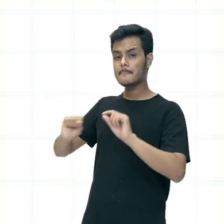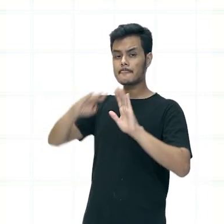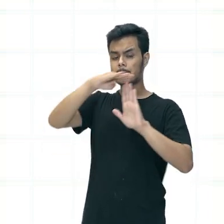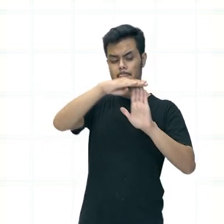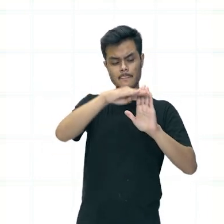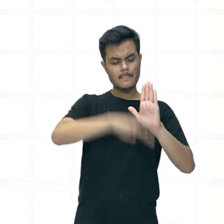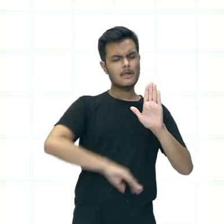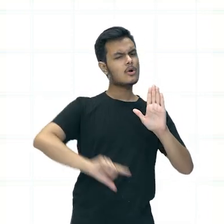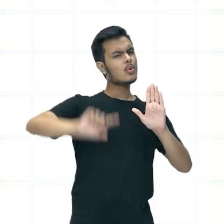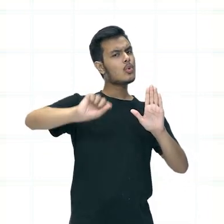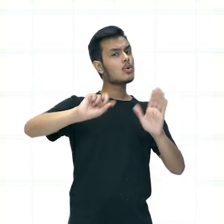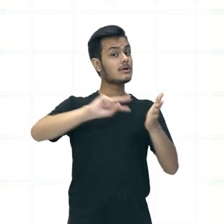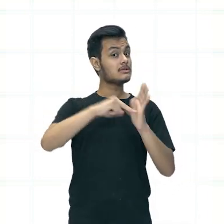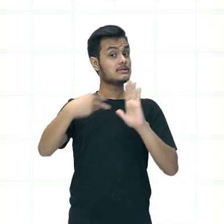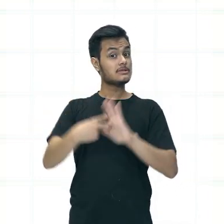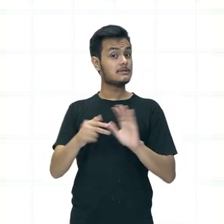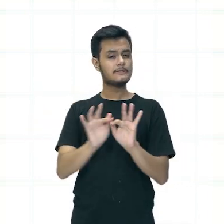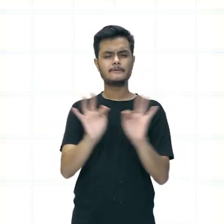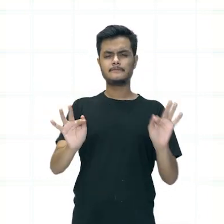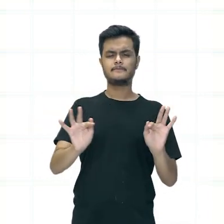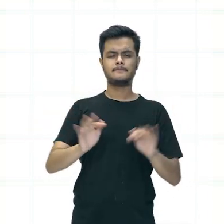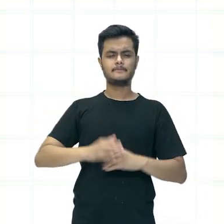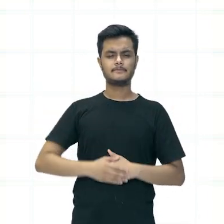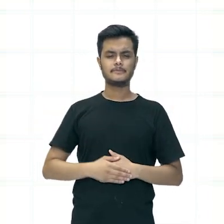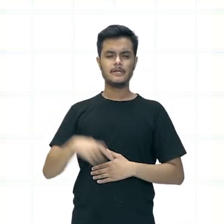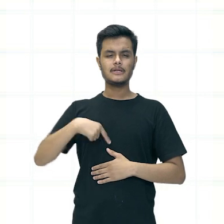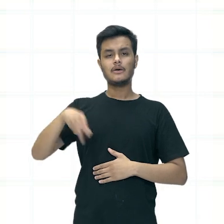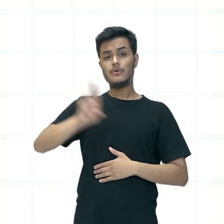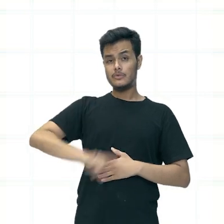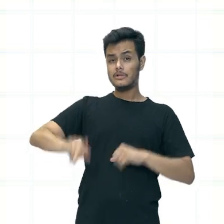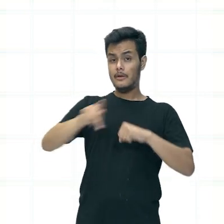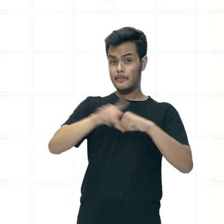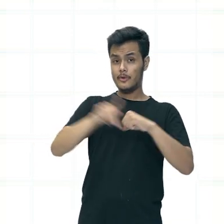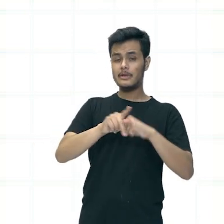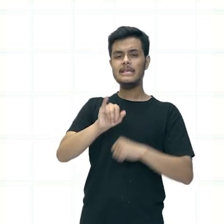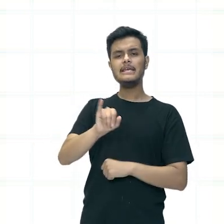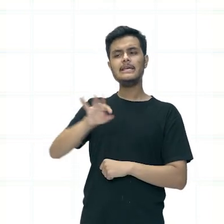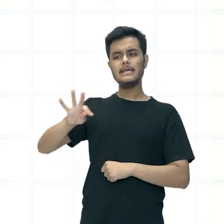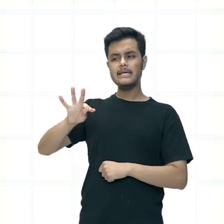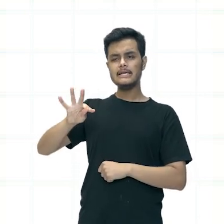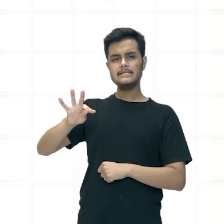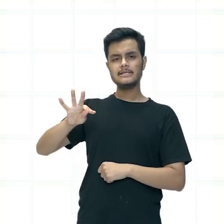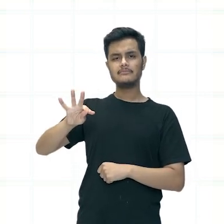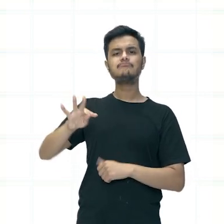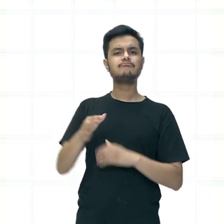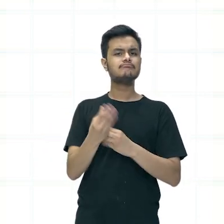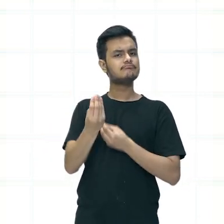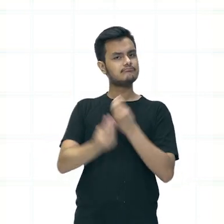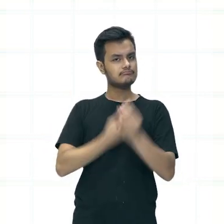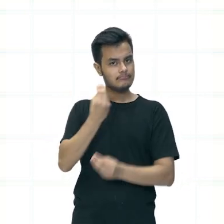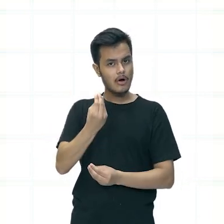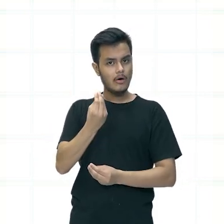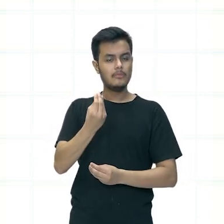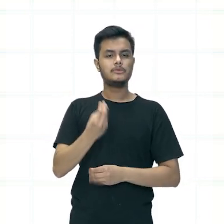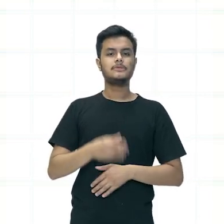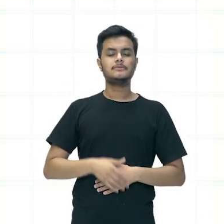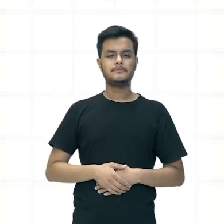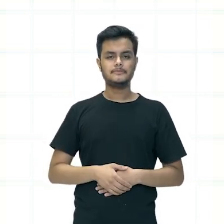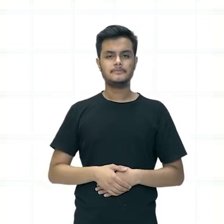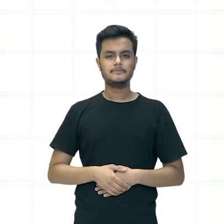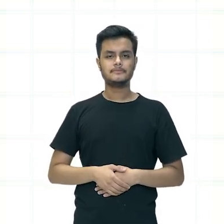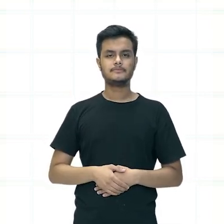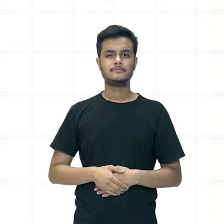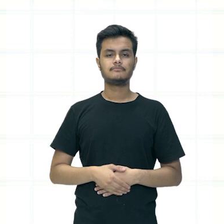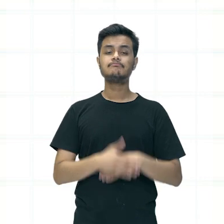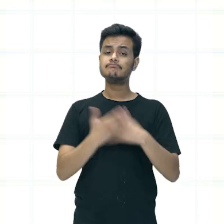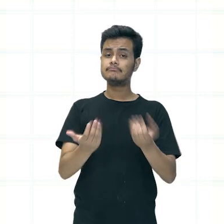primeiro do que se trata. O pronome it usado na oração, it could replace a quarter of work tasks in the US.